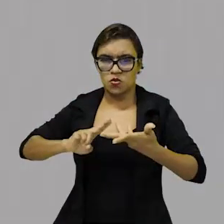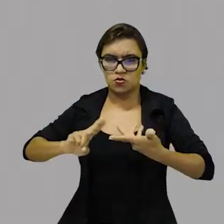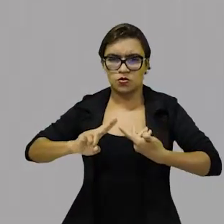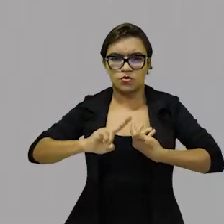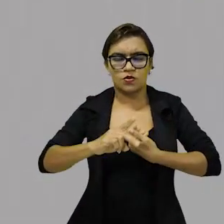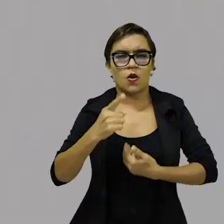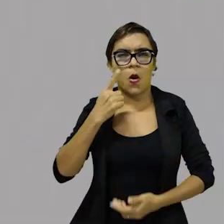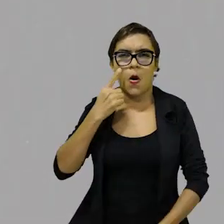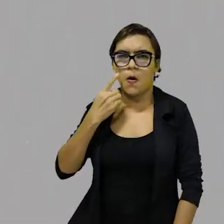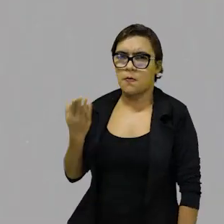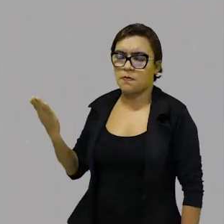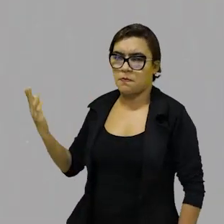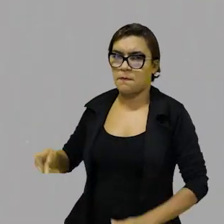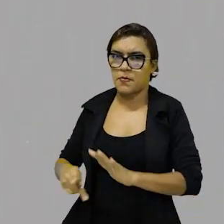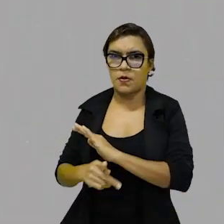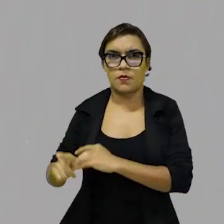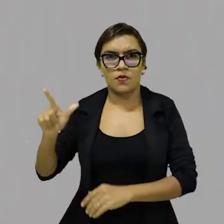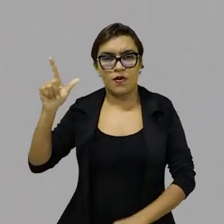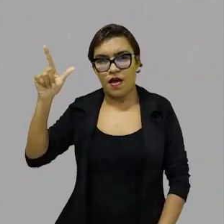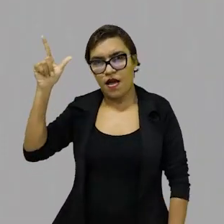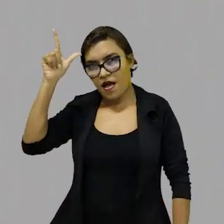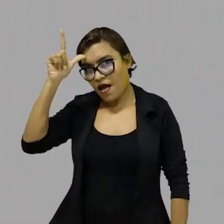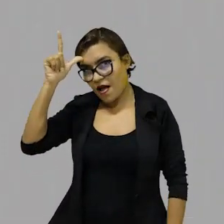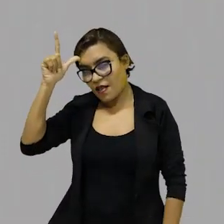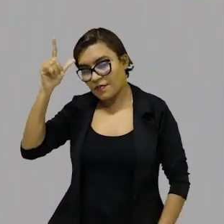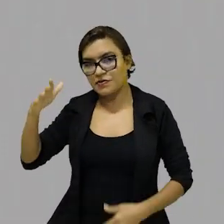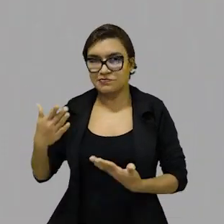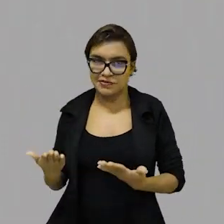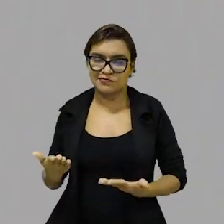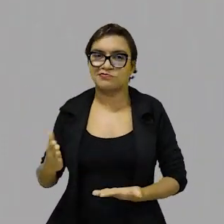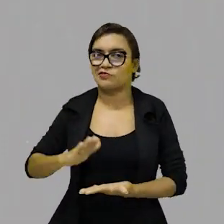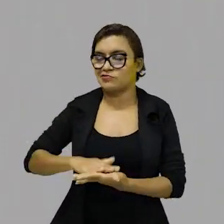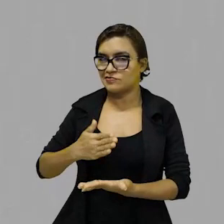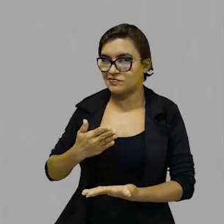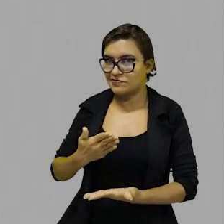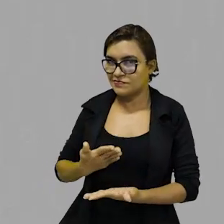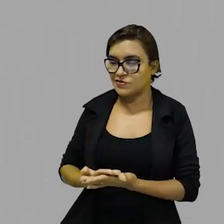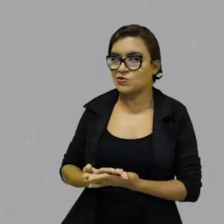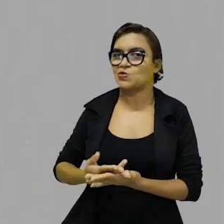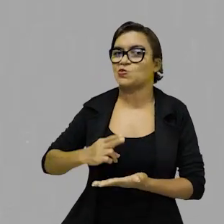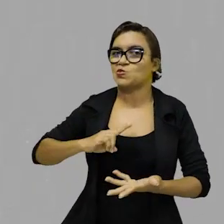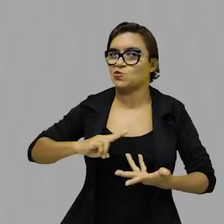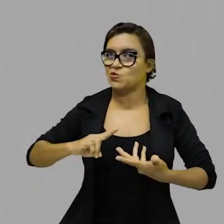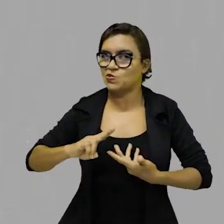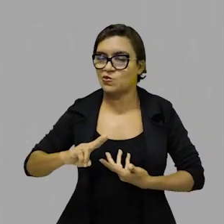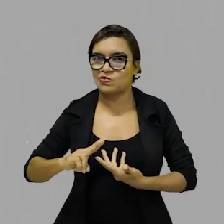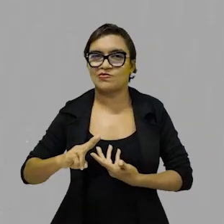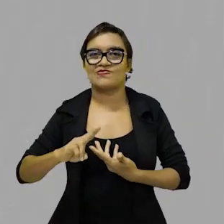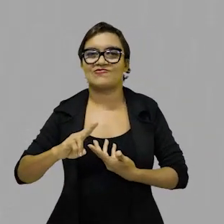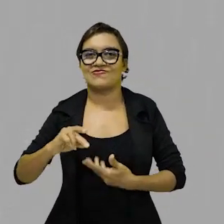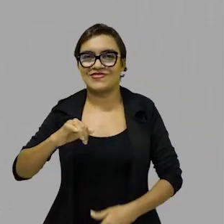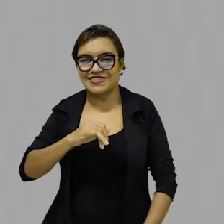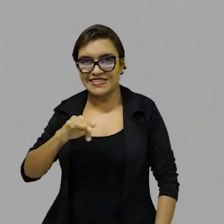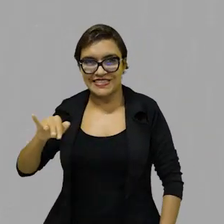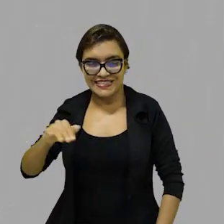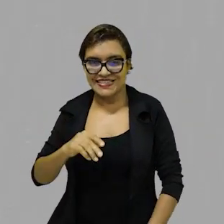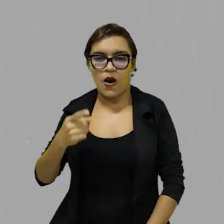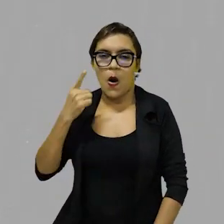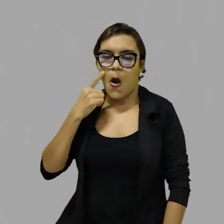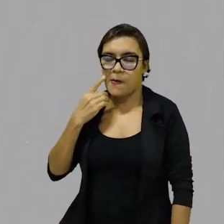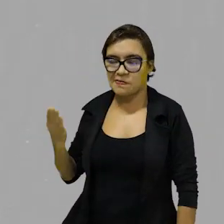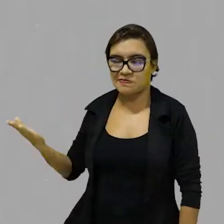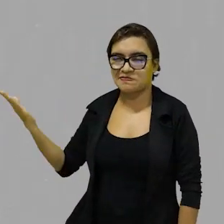meu alemão para pronúncia não é lá essas coisas, não vou dificultar a vida da minha intérprete porque é bem complicado, né? O Miller,